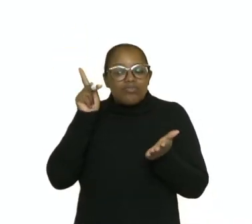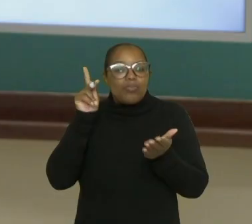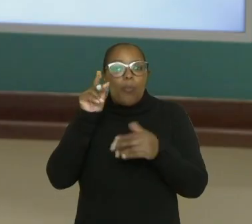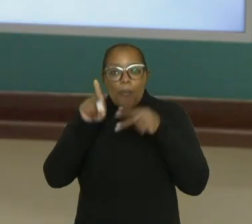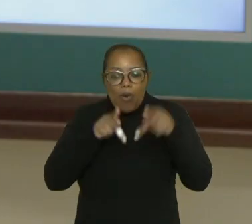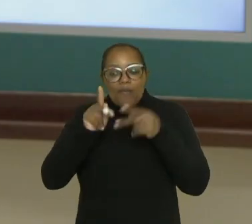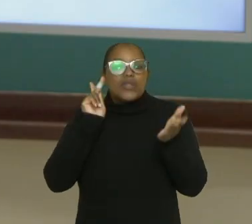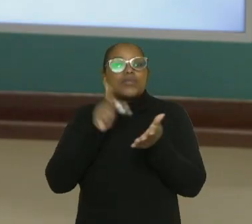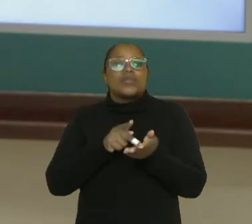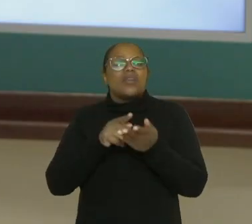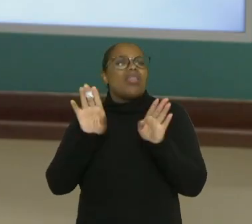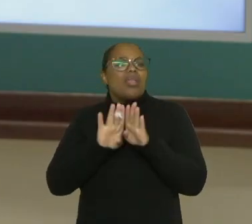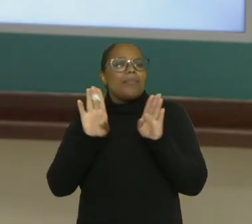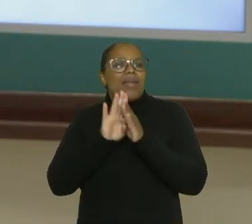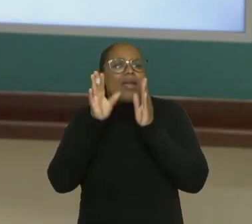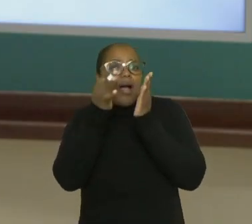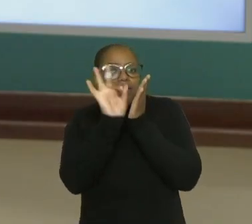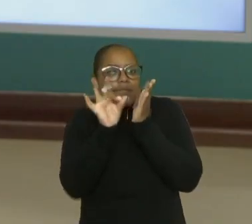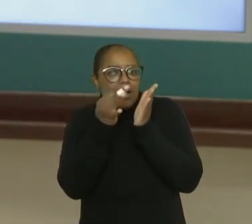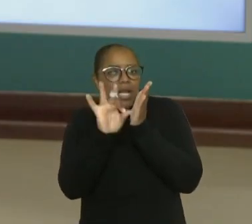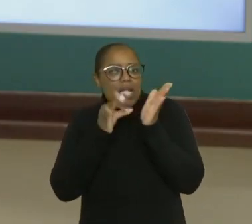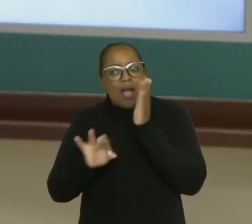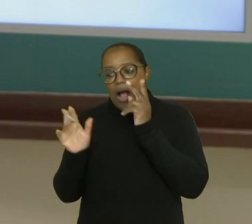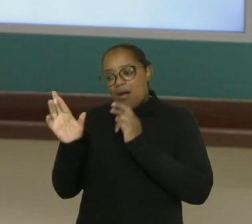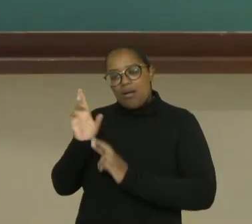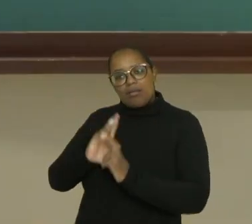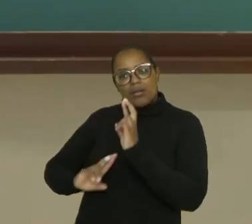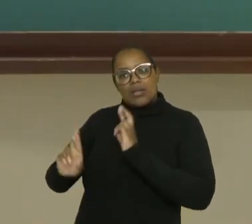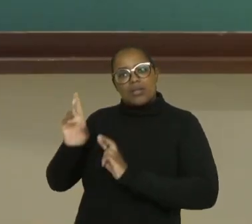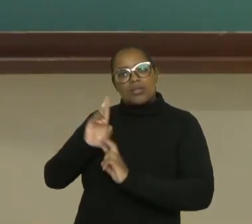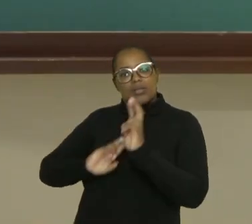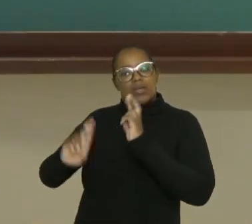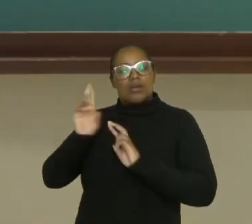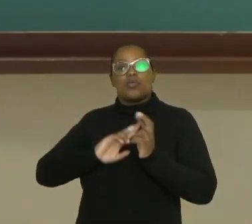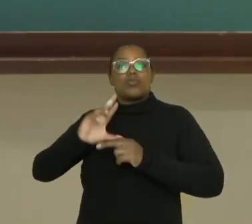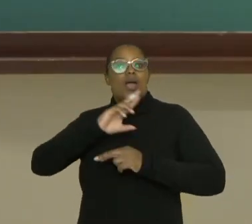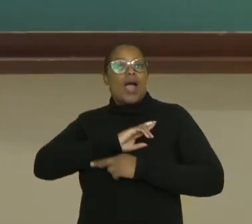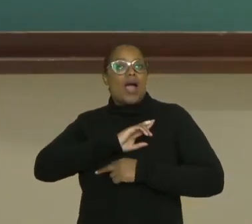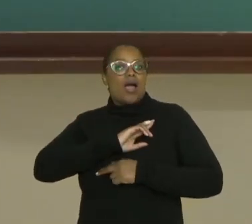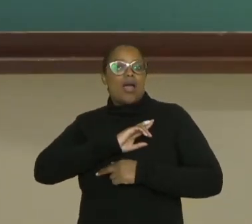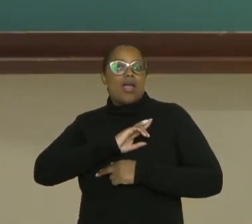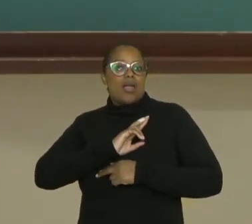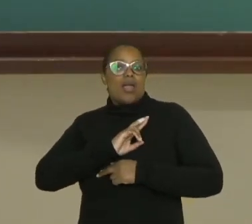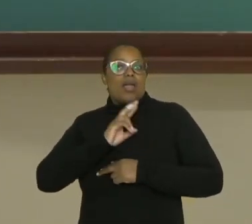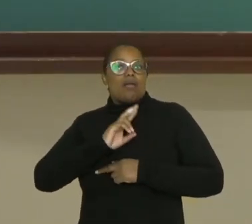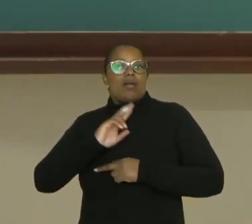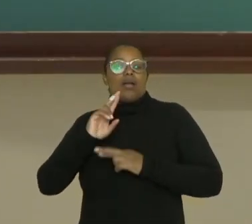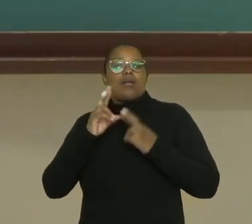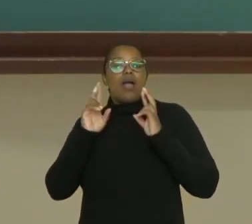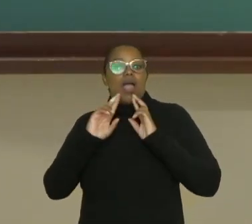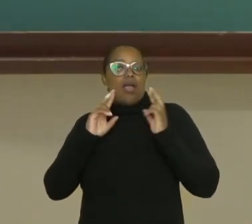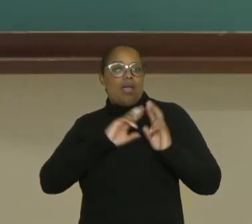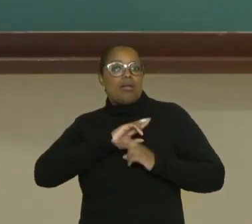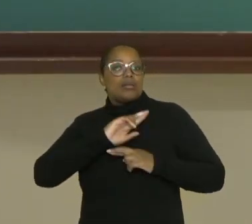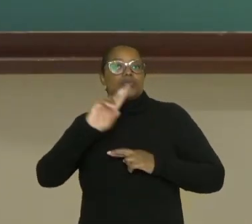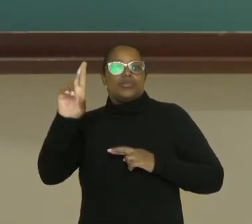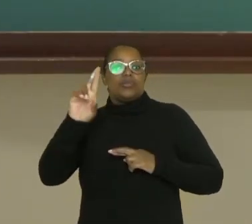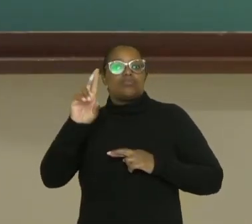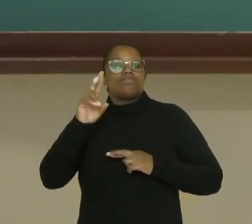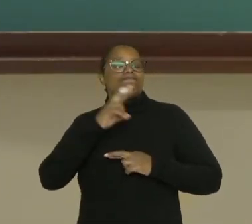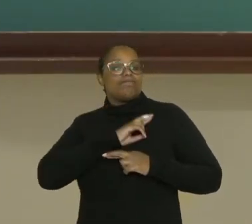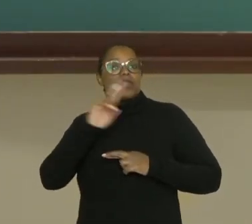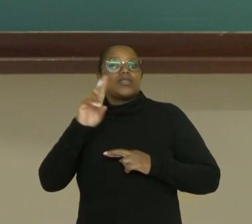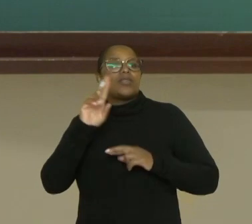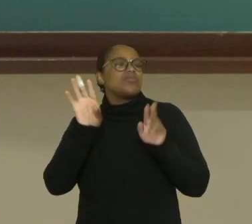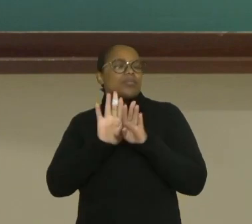identificar a relação entre a religiosidade dos povos nativos com o